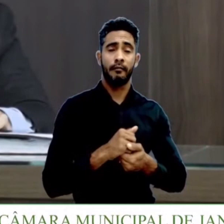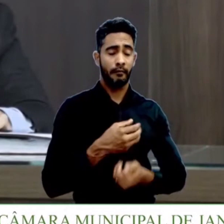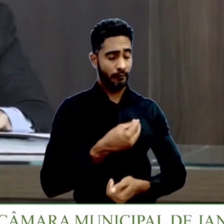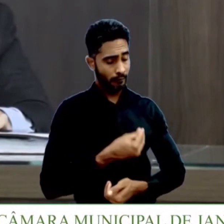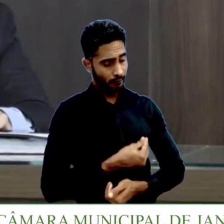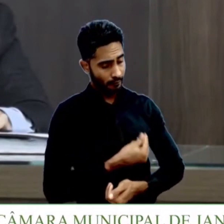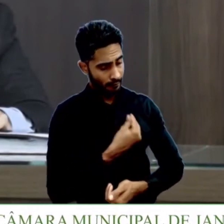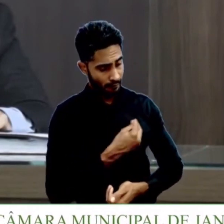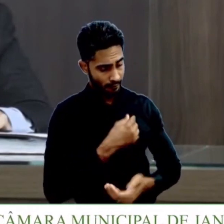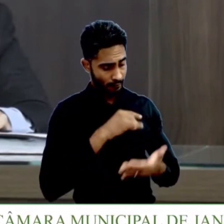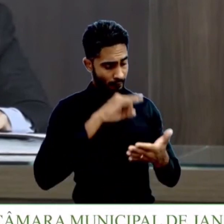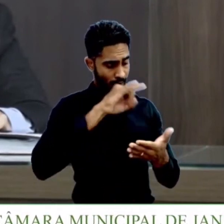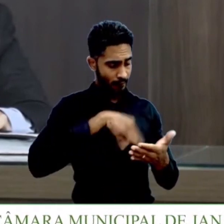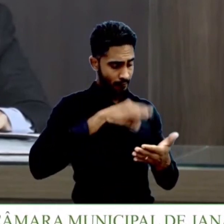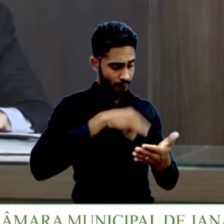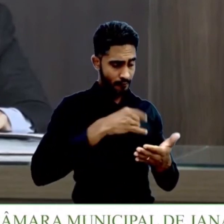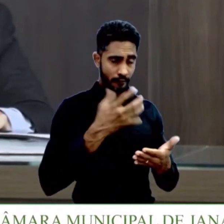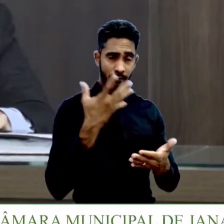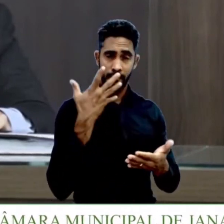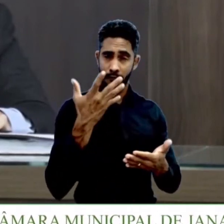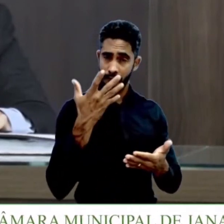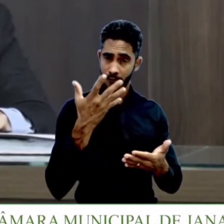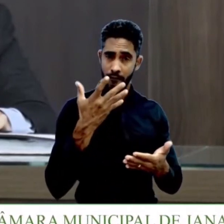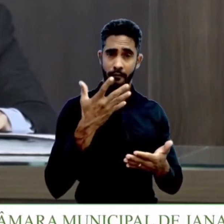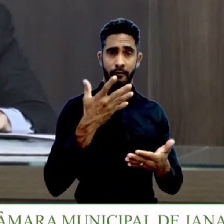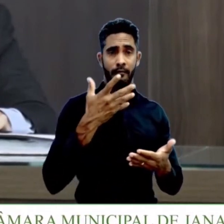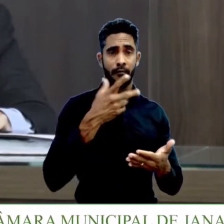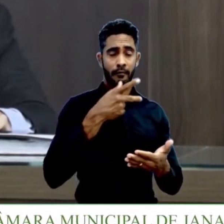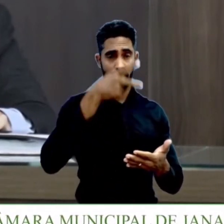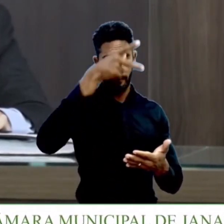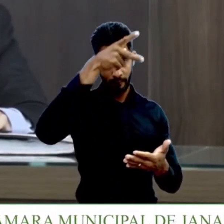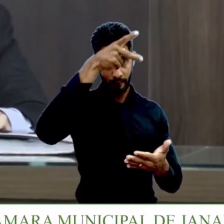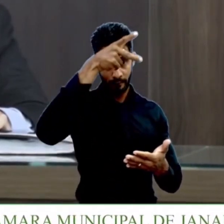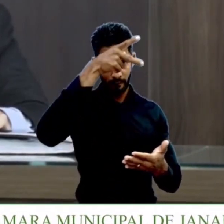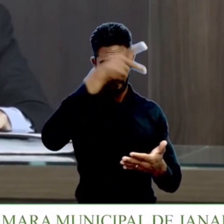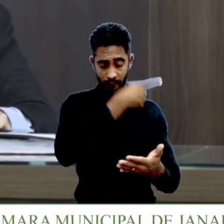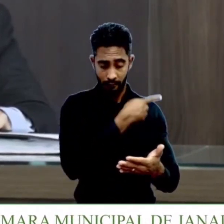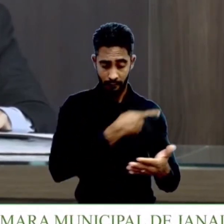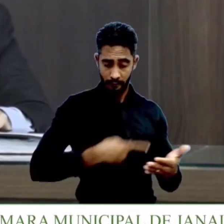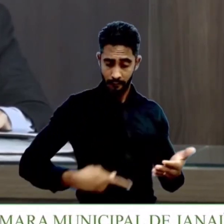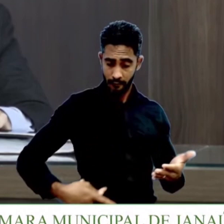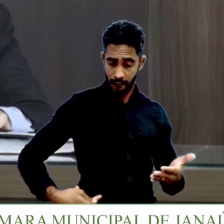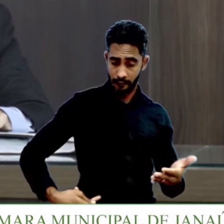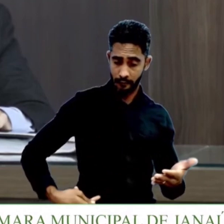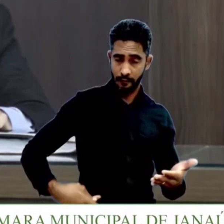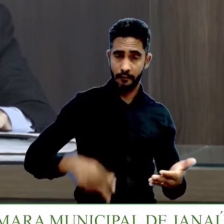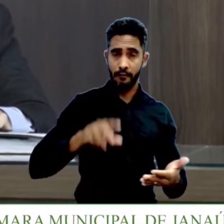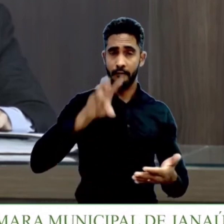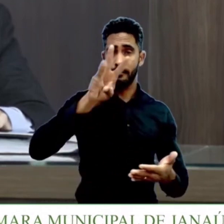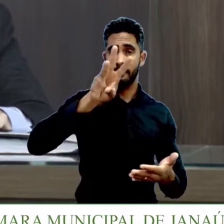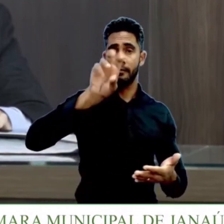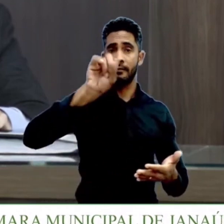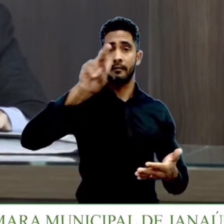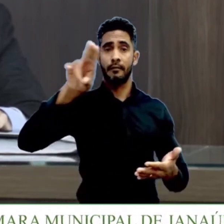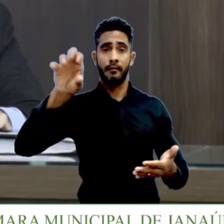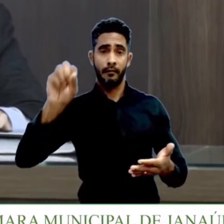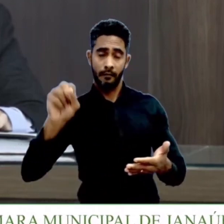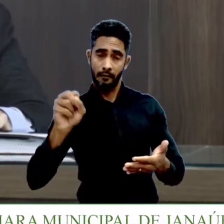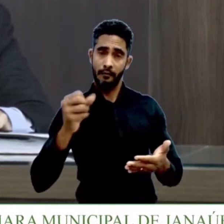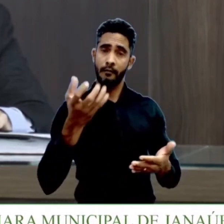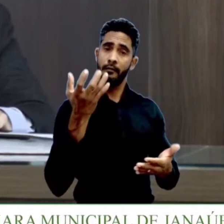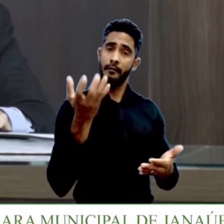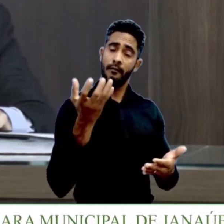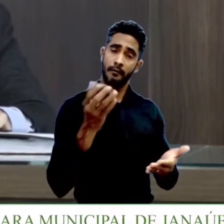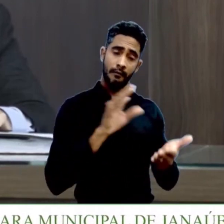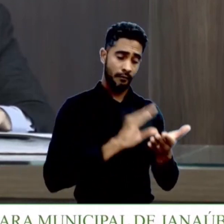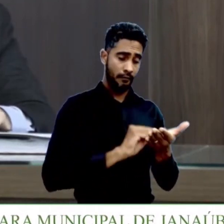presente instrumento para requerer ao excelentíssimo senhor presidente da Câmara Municipal de Janaúba, Willis Carlos Lopes, que seja